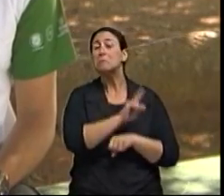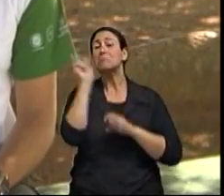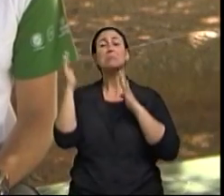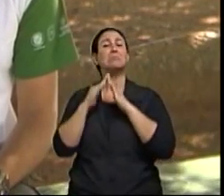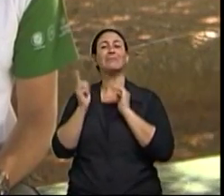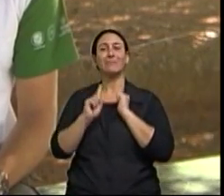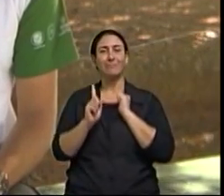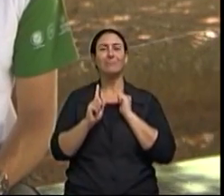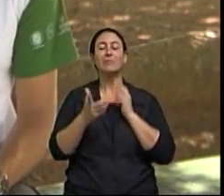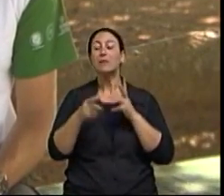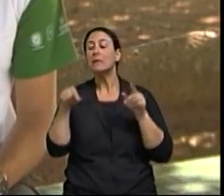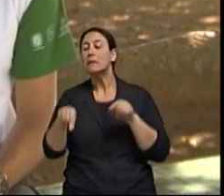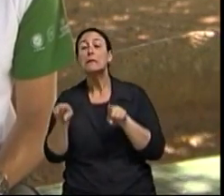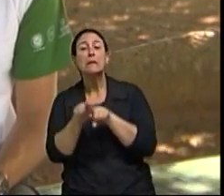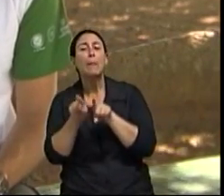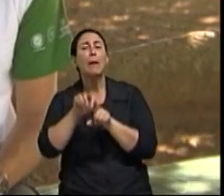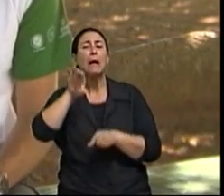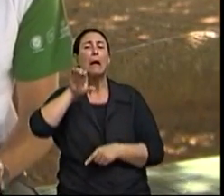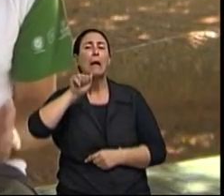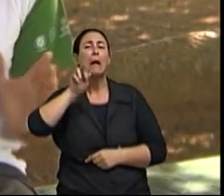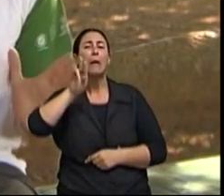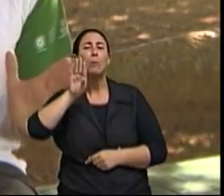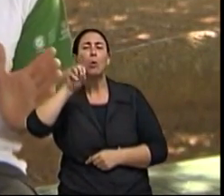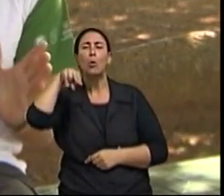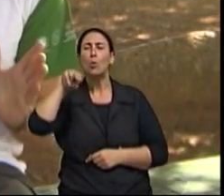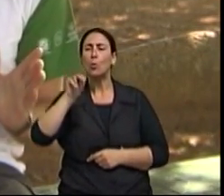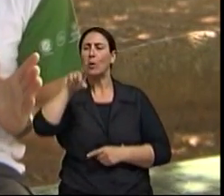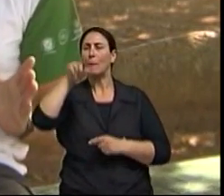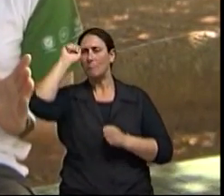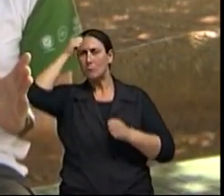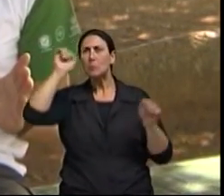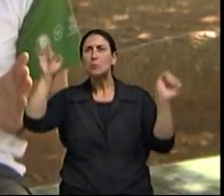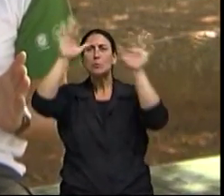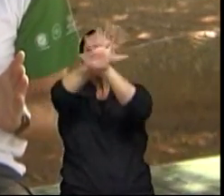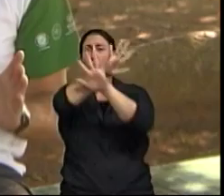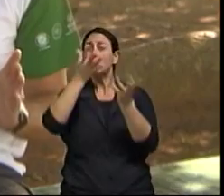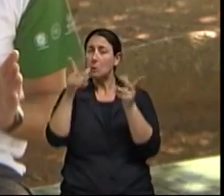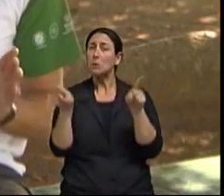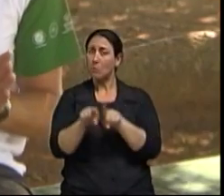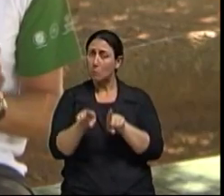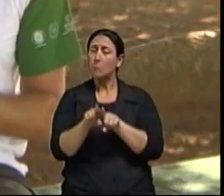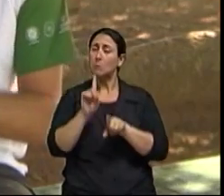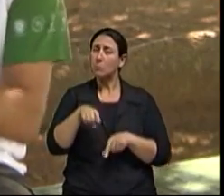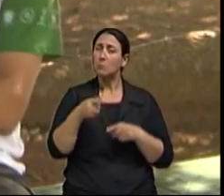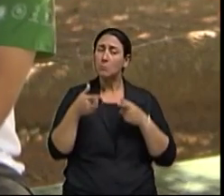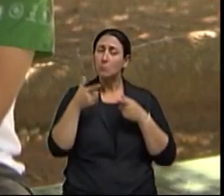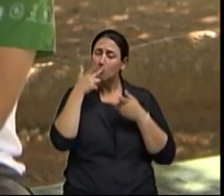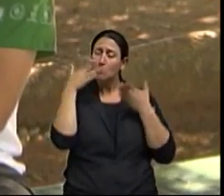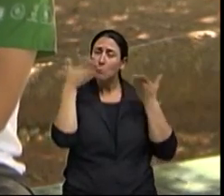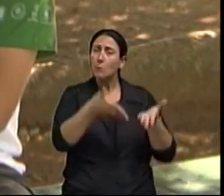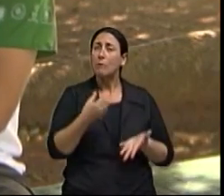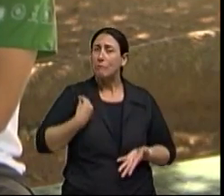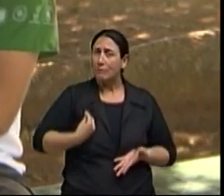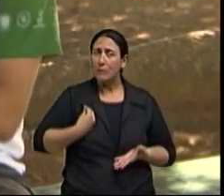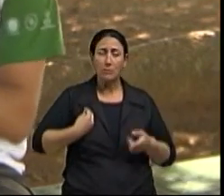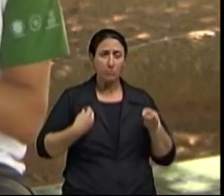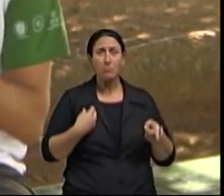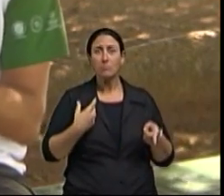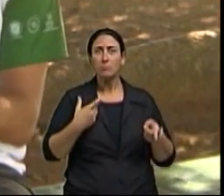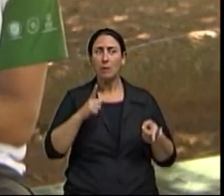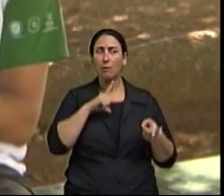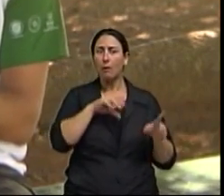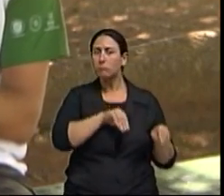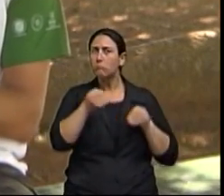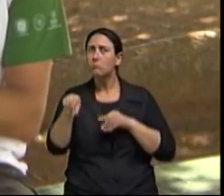de carbono, realizando uma neutralização desse carbono, ele acaba transferindo para a sua vida também isso. E isso faz uma transferência para a sociedade, quer